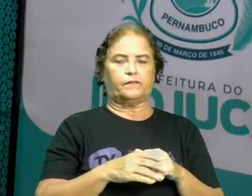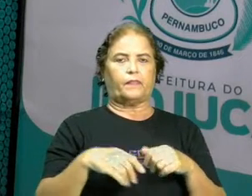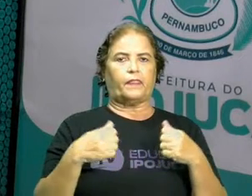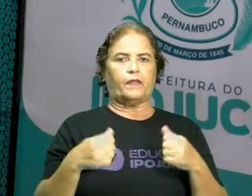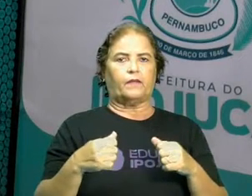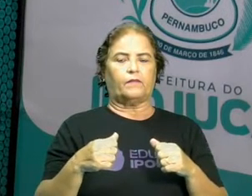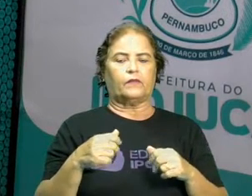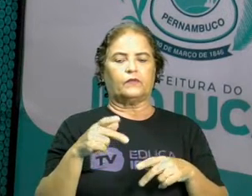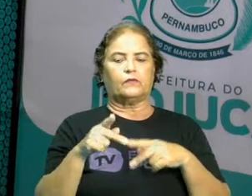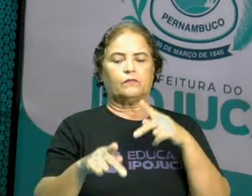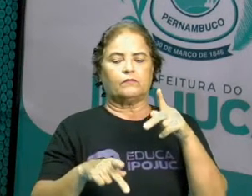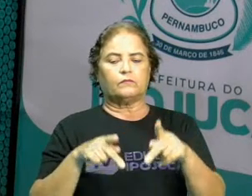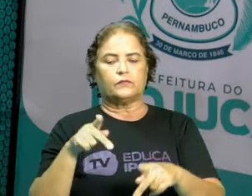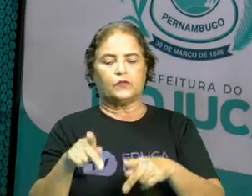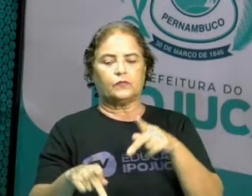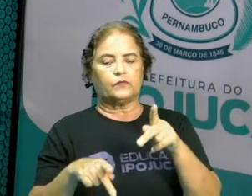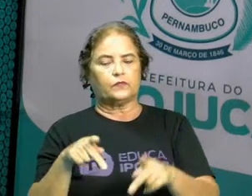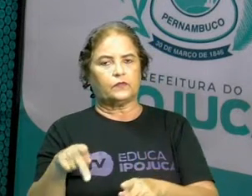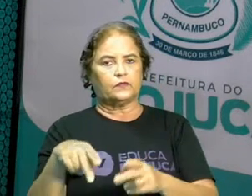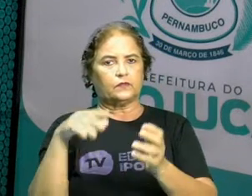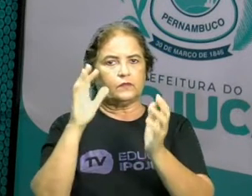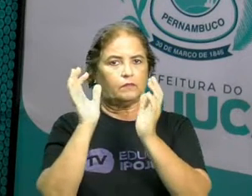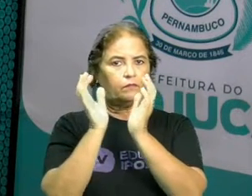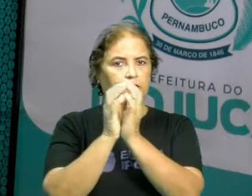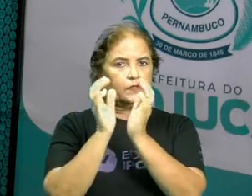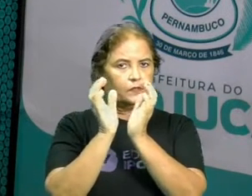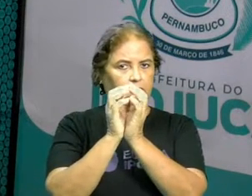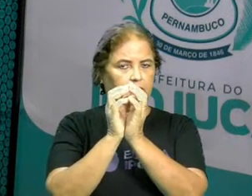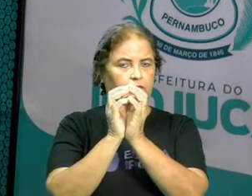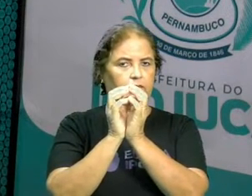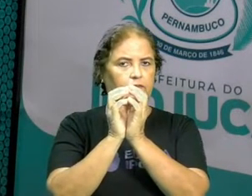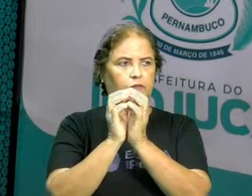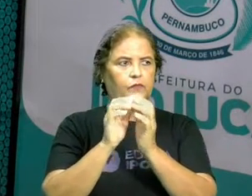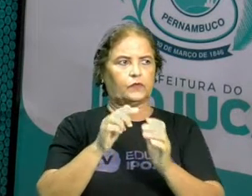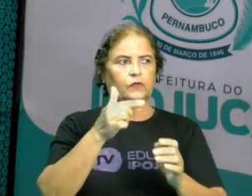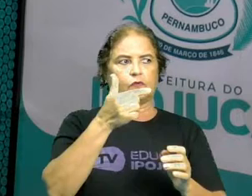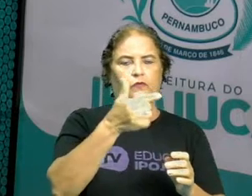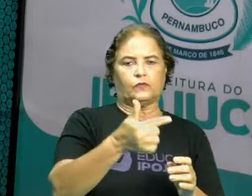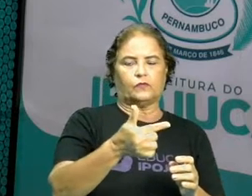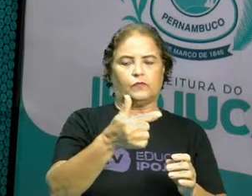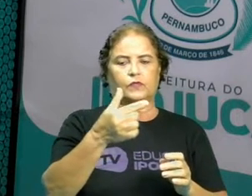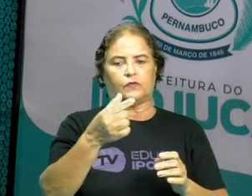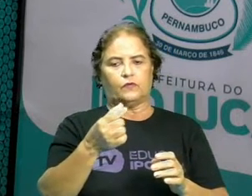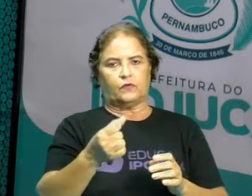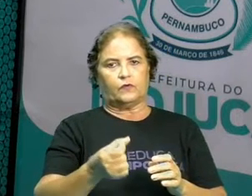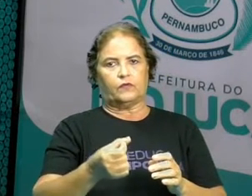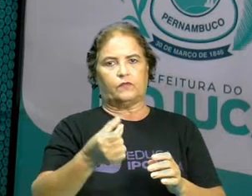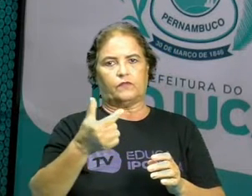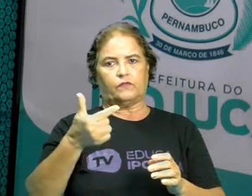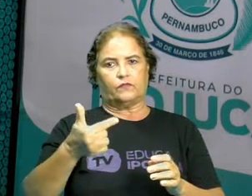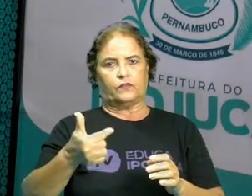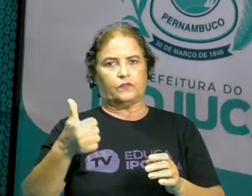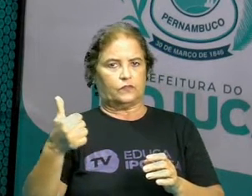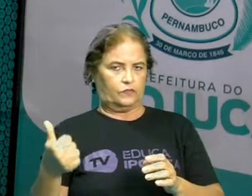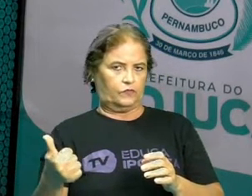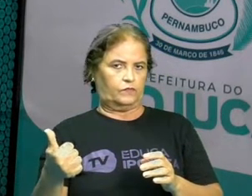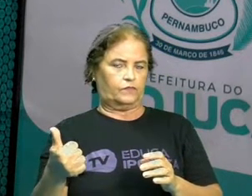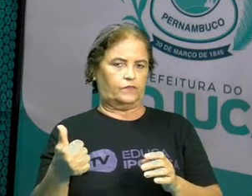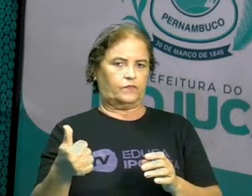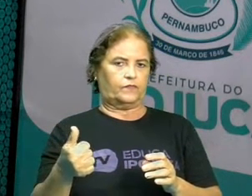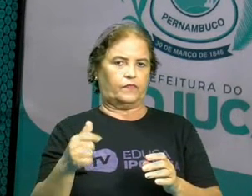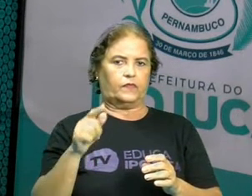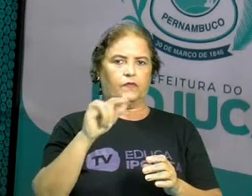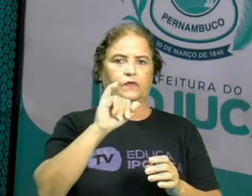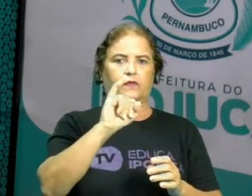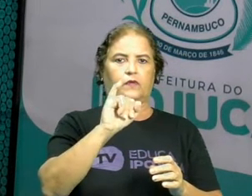com a população de Pernambuco, projetada para o ano de 2021 pelo IBGE. O IBGE disse